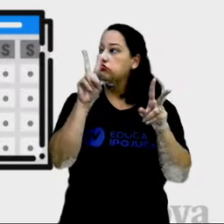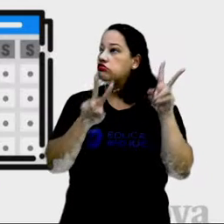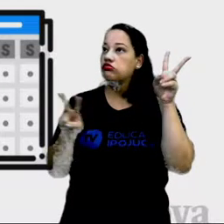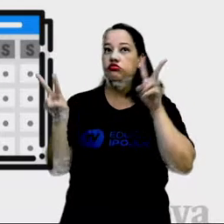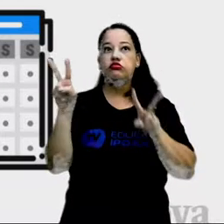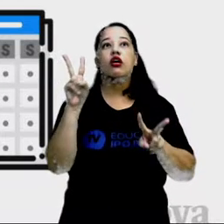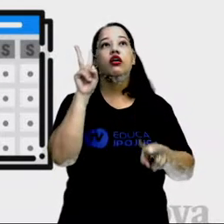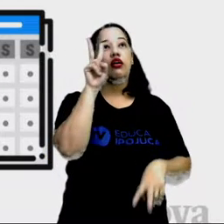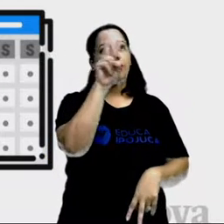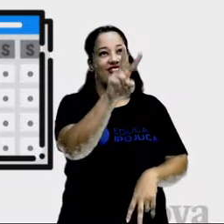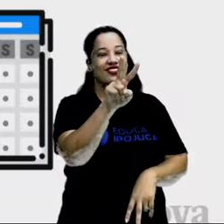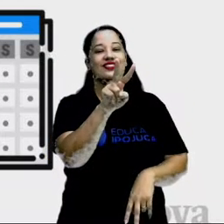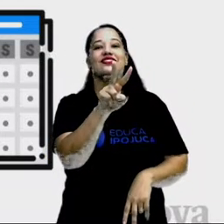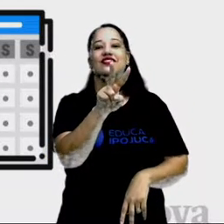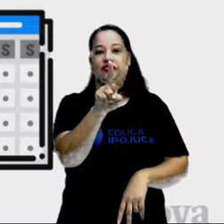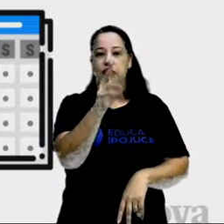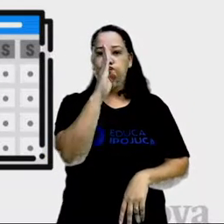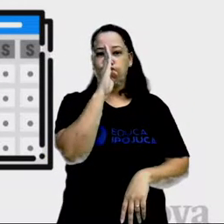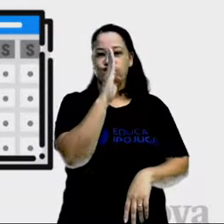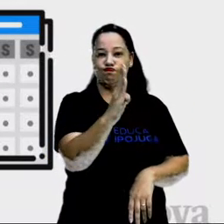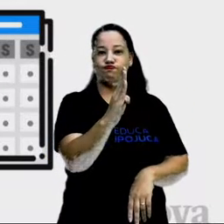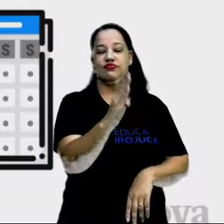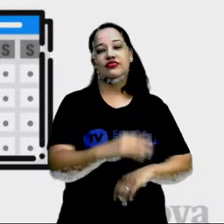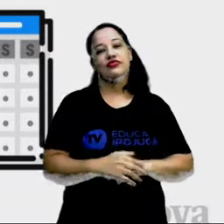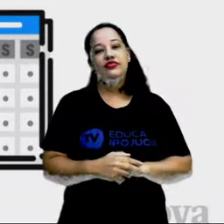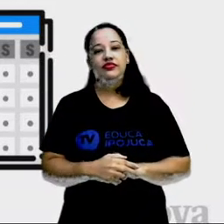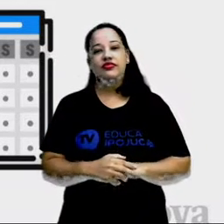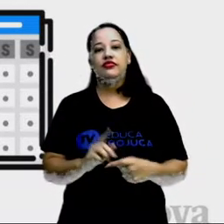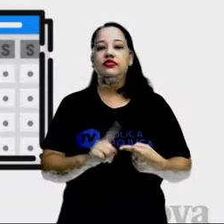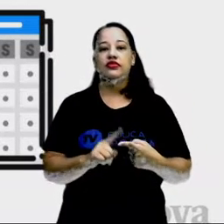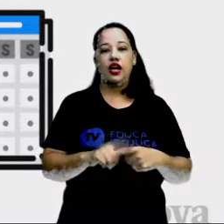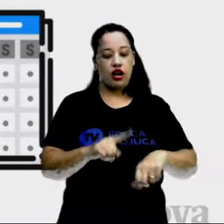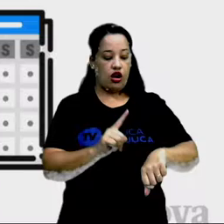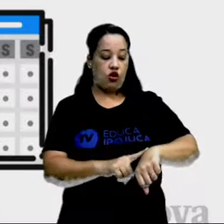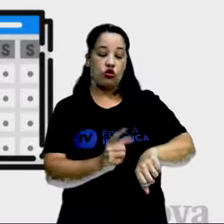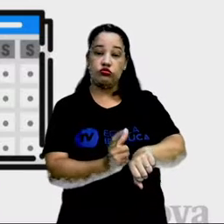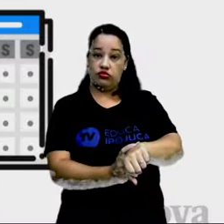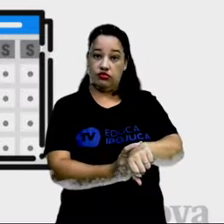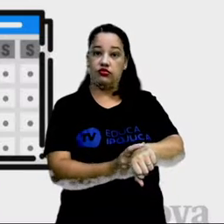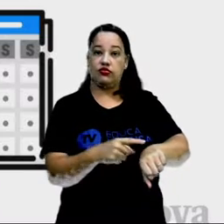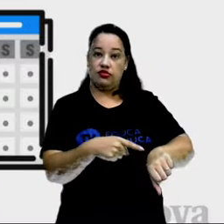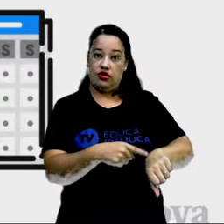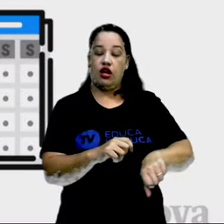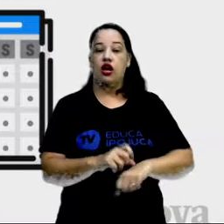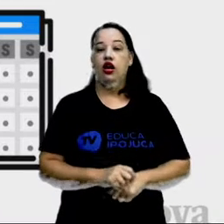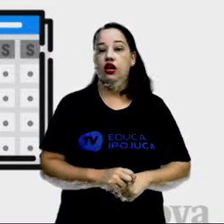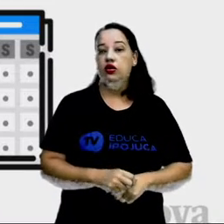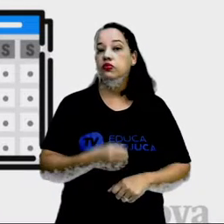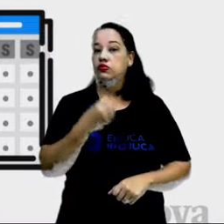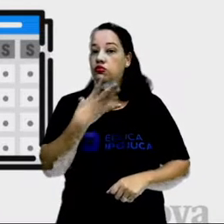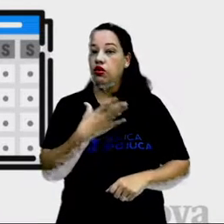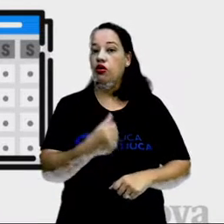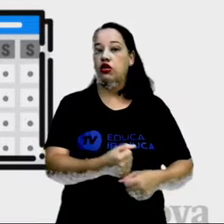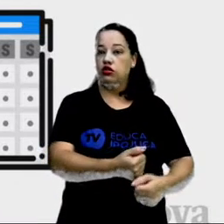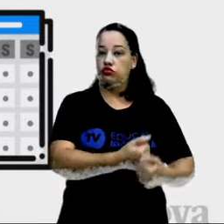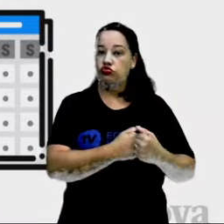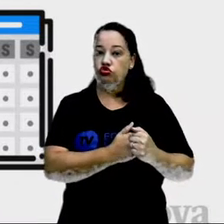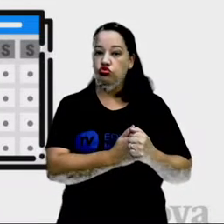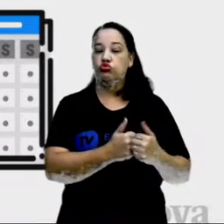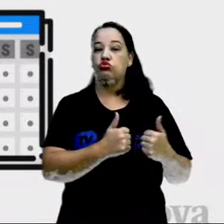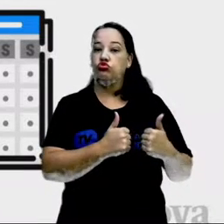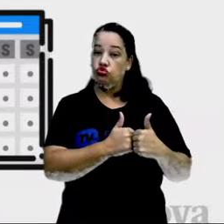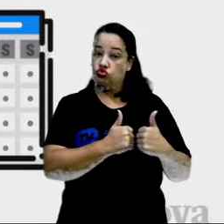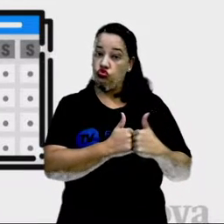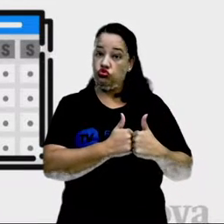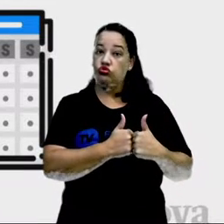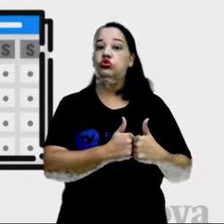aquela configuração ali para se nortear no tempo. O relógio de pulso, que faz com que ele esteja ali próximo a gente